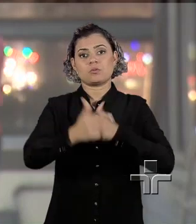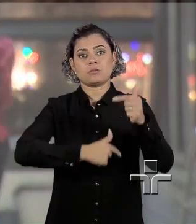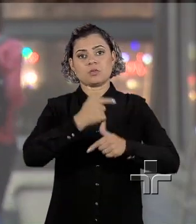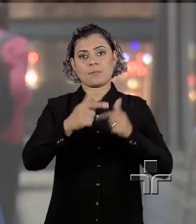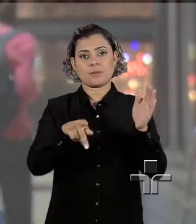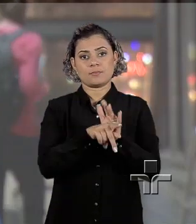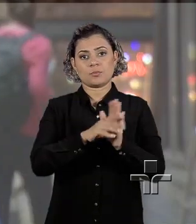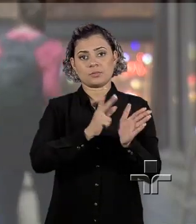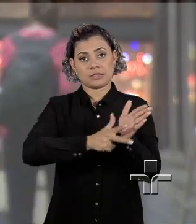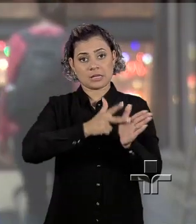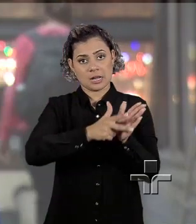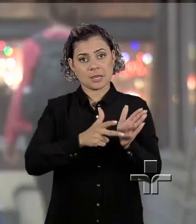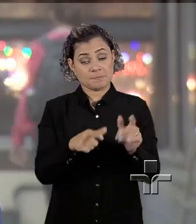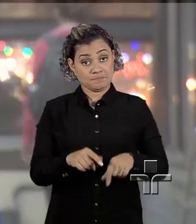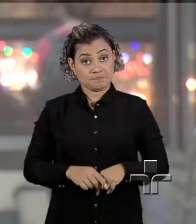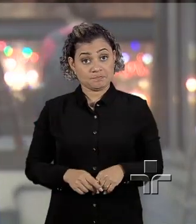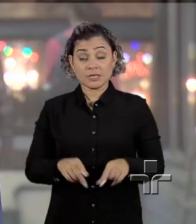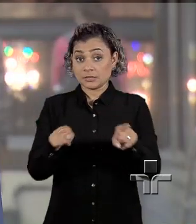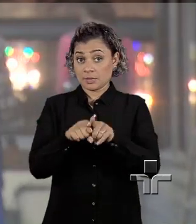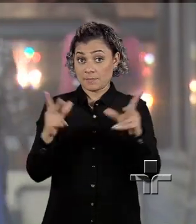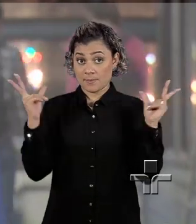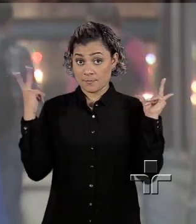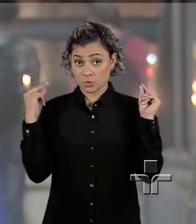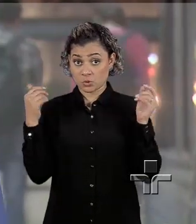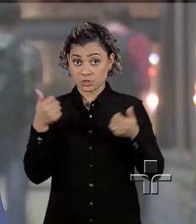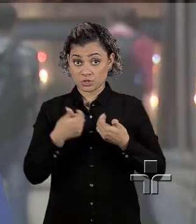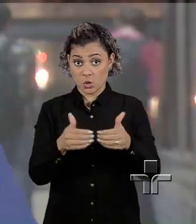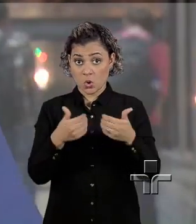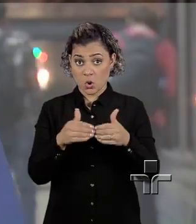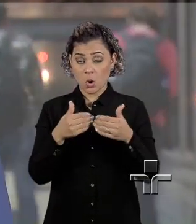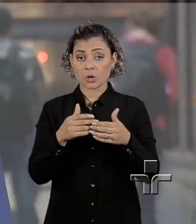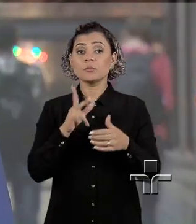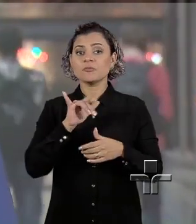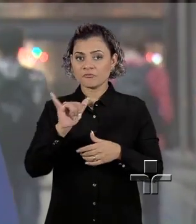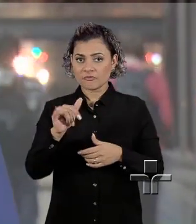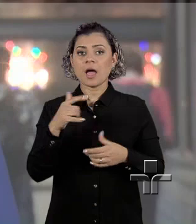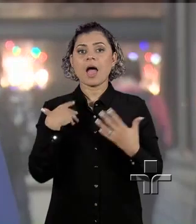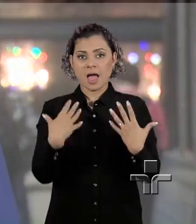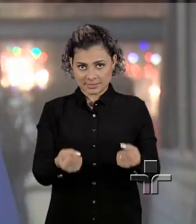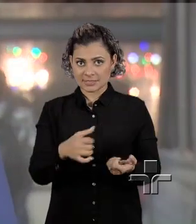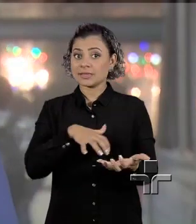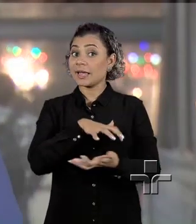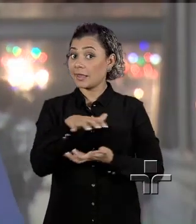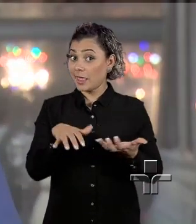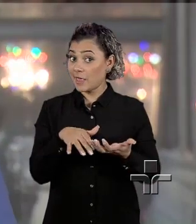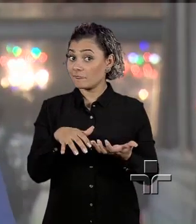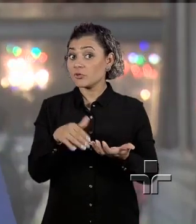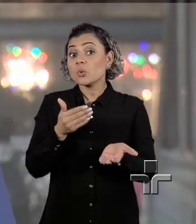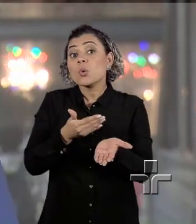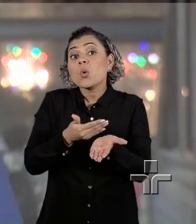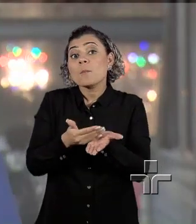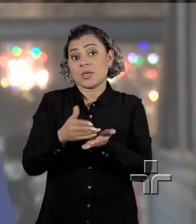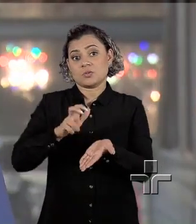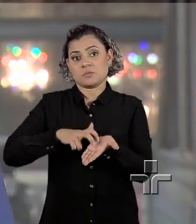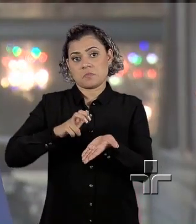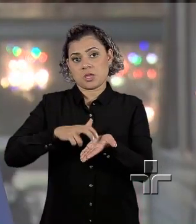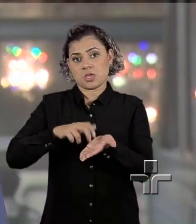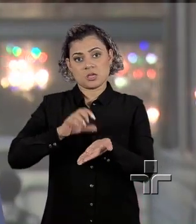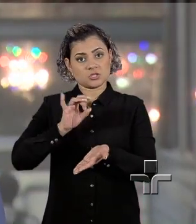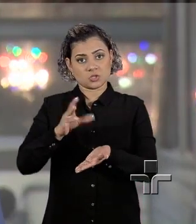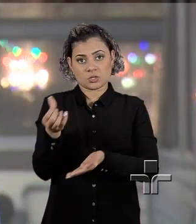da CPTM. Já os motoristas de ônibus devem aderir à greve no início da manhã